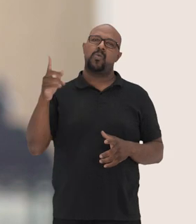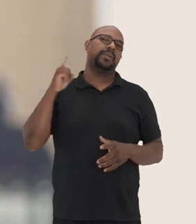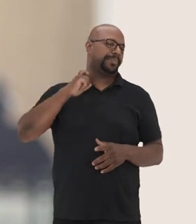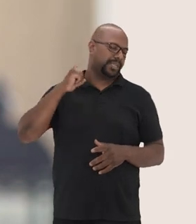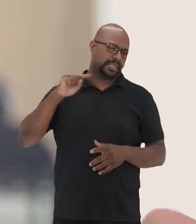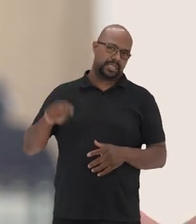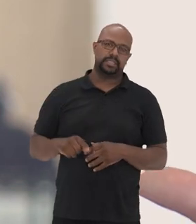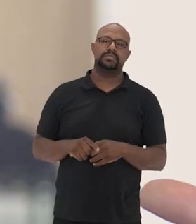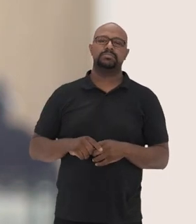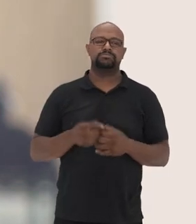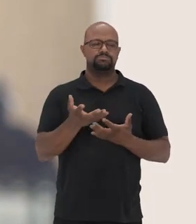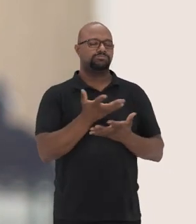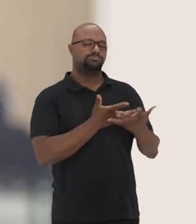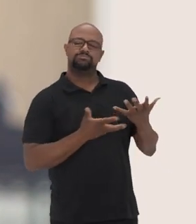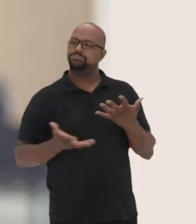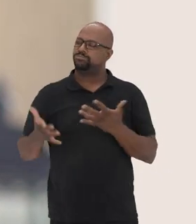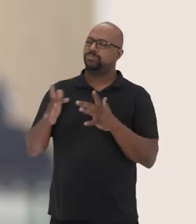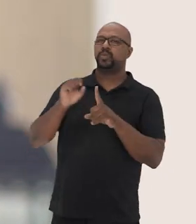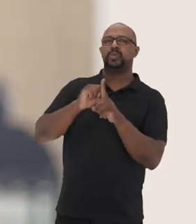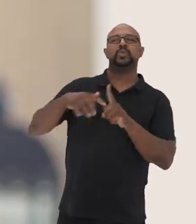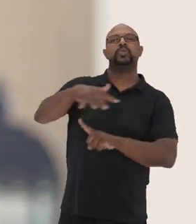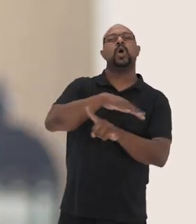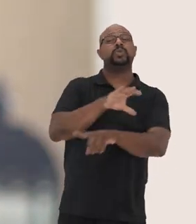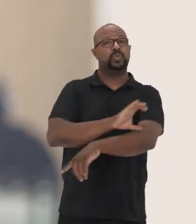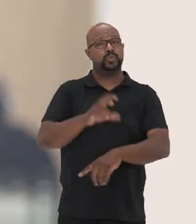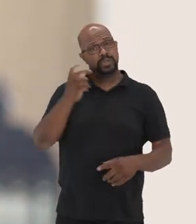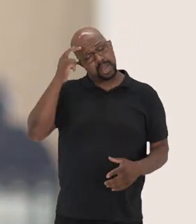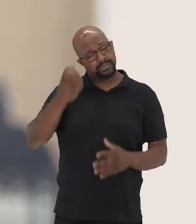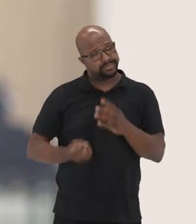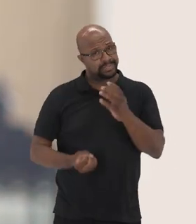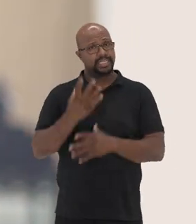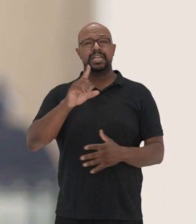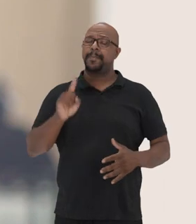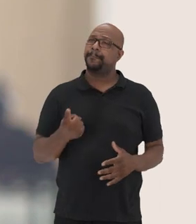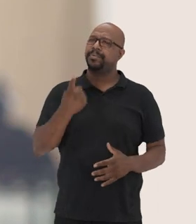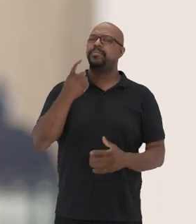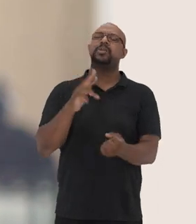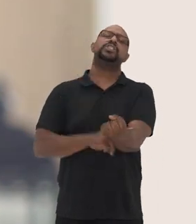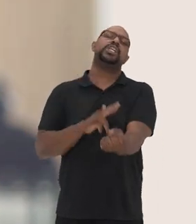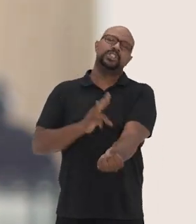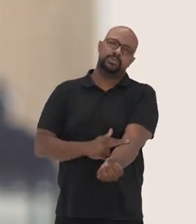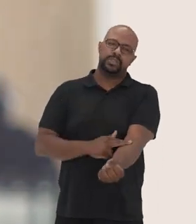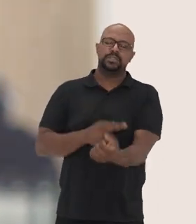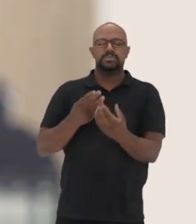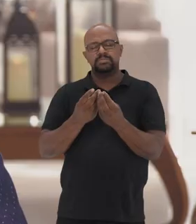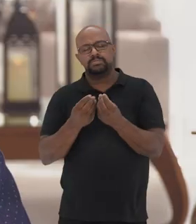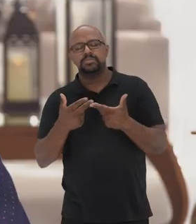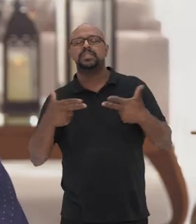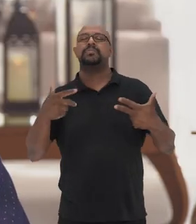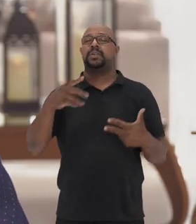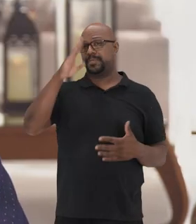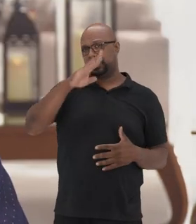desse intercâmbio de relações socioculturais nasceram os primeiros ritmos e gêneros brasileiros